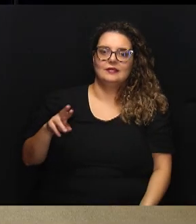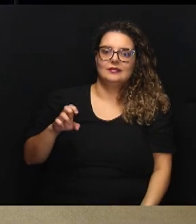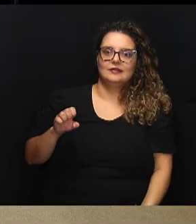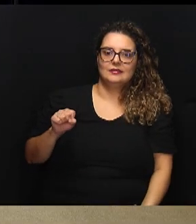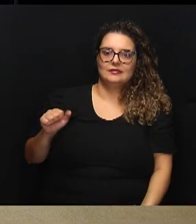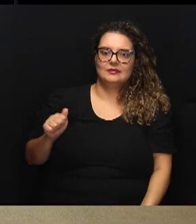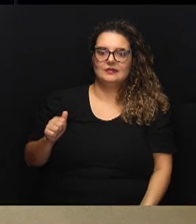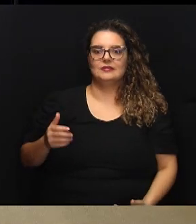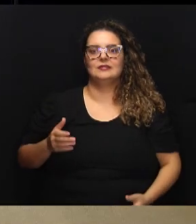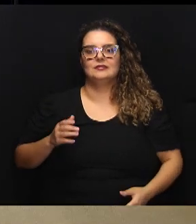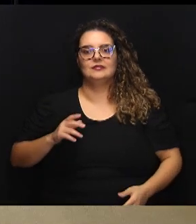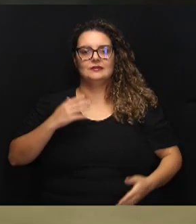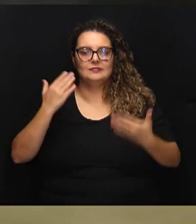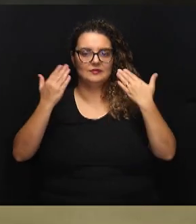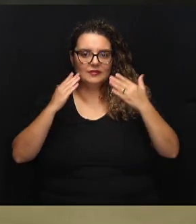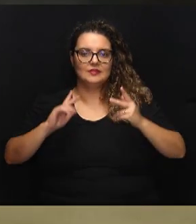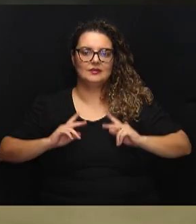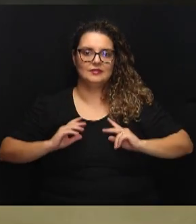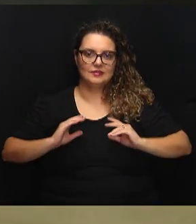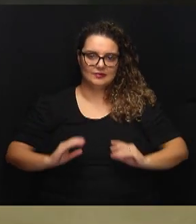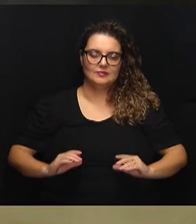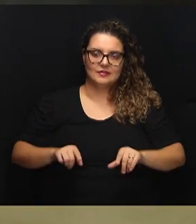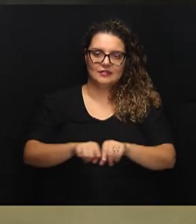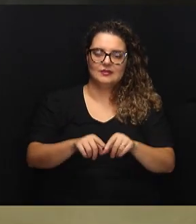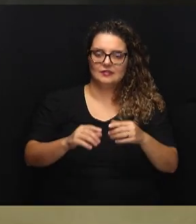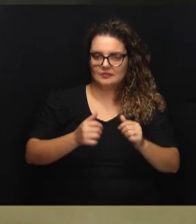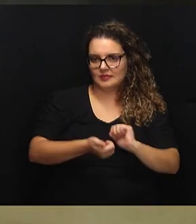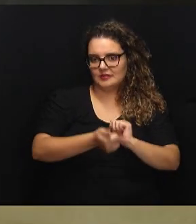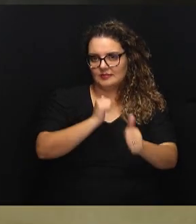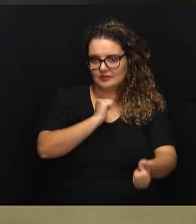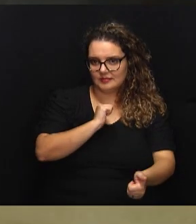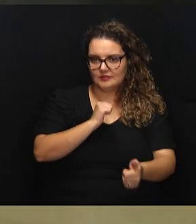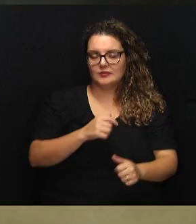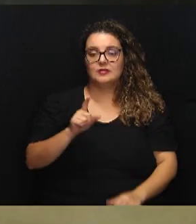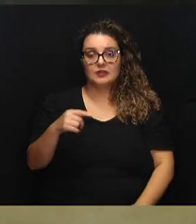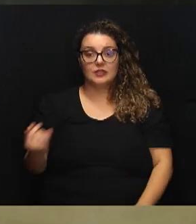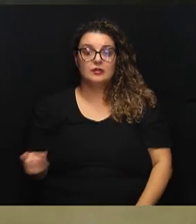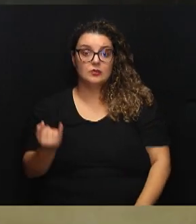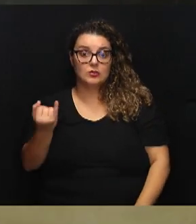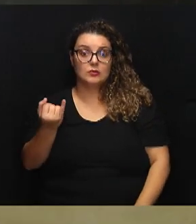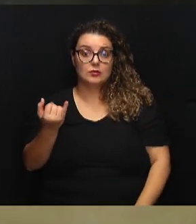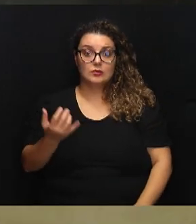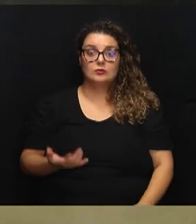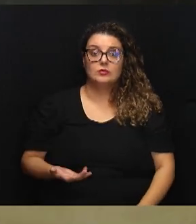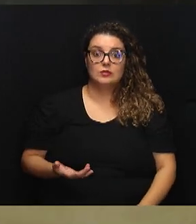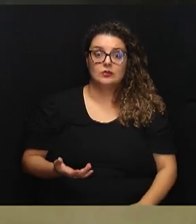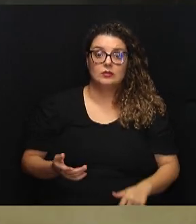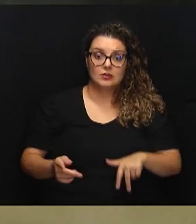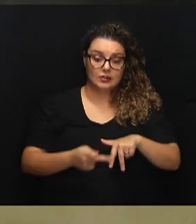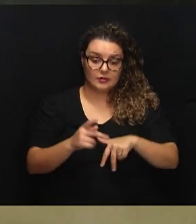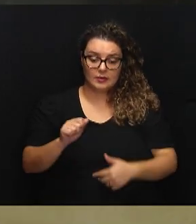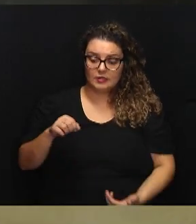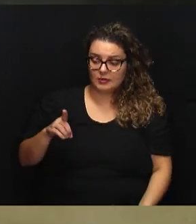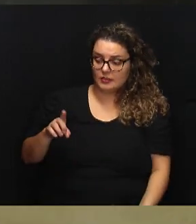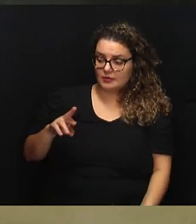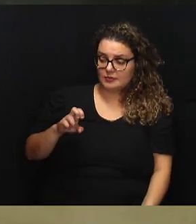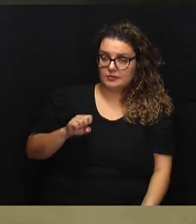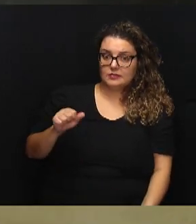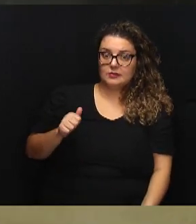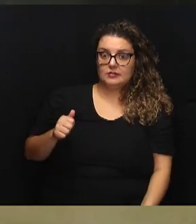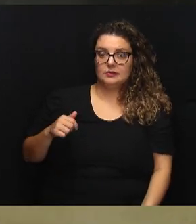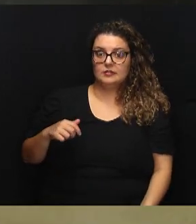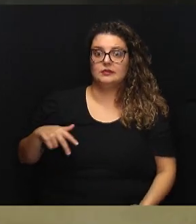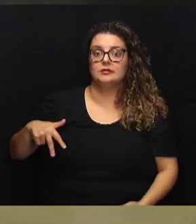psicóloga comportamental e do esporte também. E é muito interessante a gente trazer a fala da Andressa e a fala do